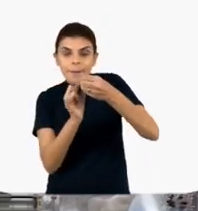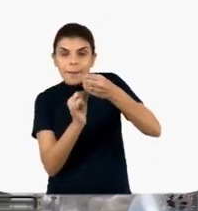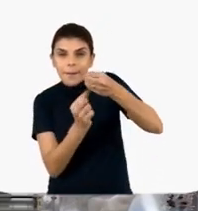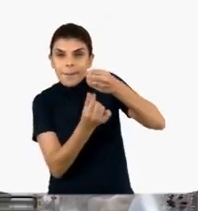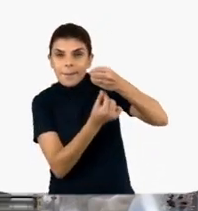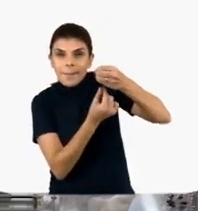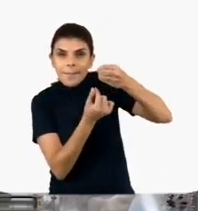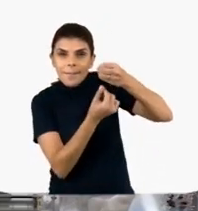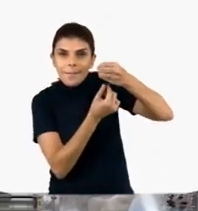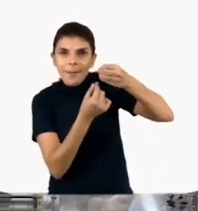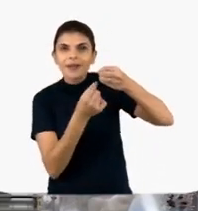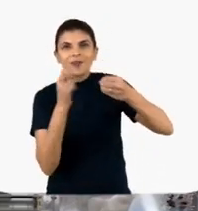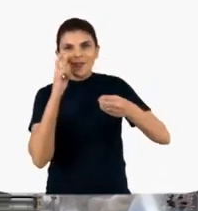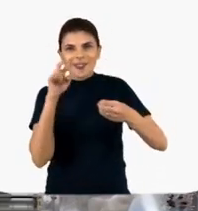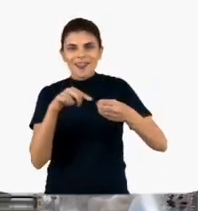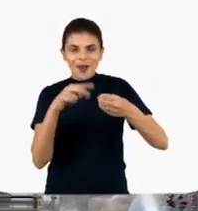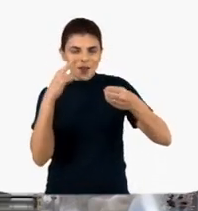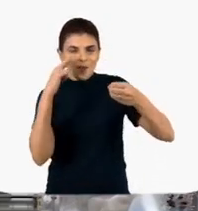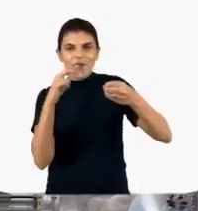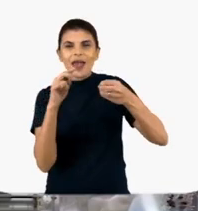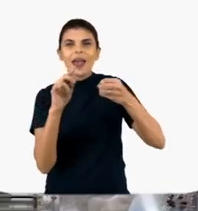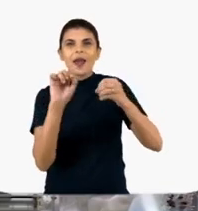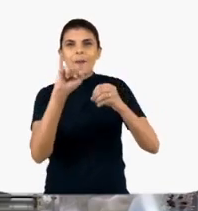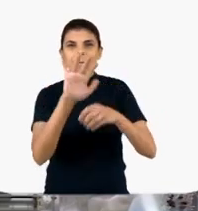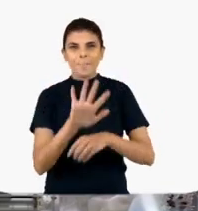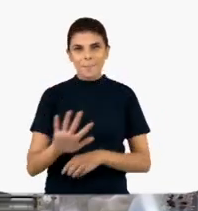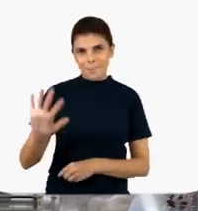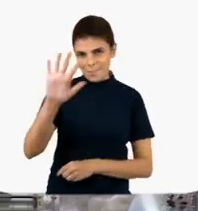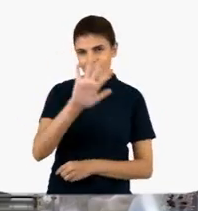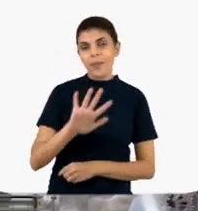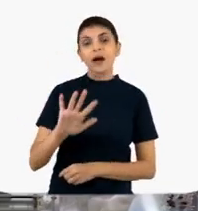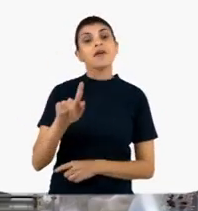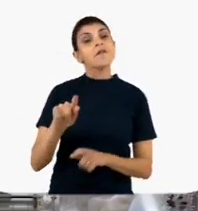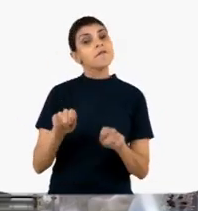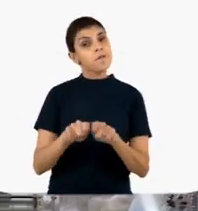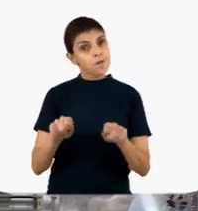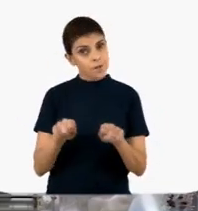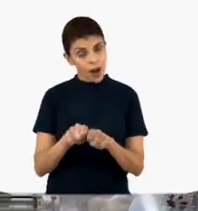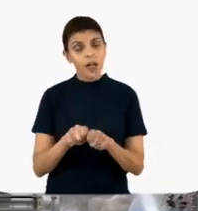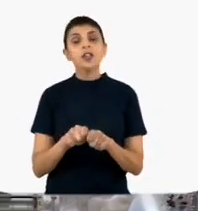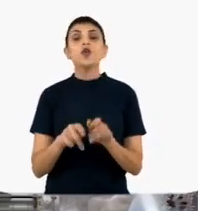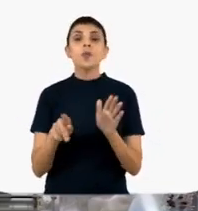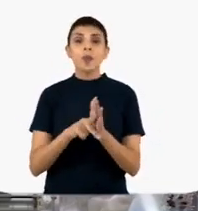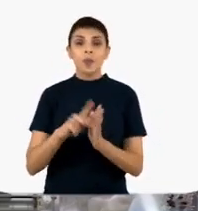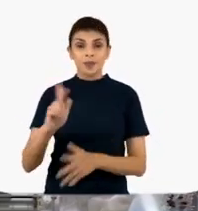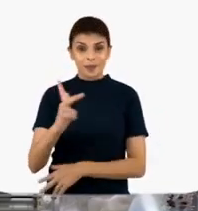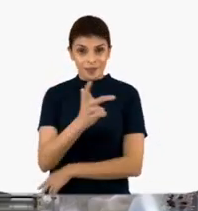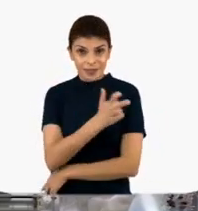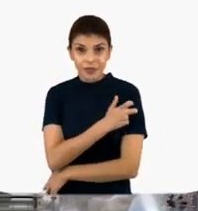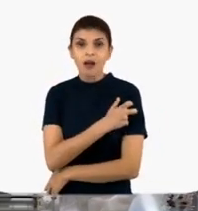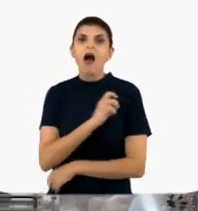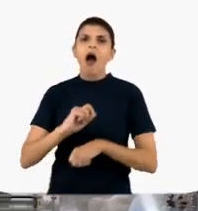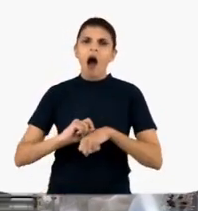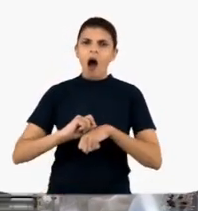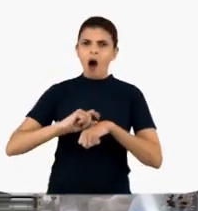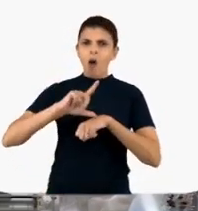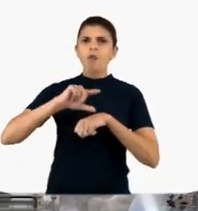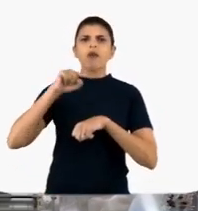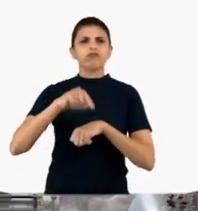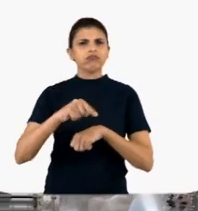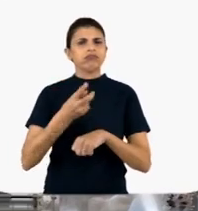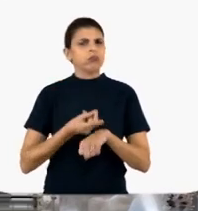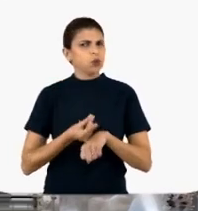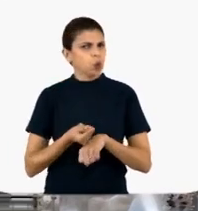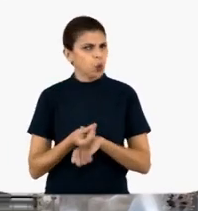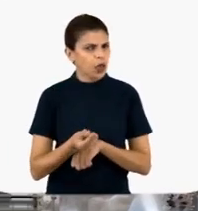pequenas pastilhas que vocês podem ver na imagem. Então, isso é feito para os biofármacos porque aumenta